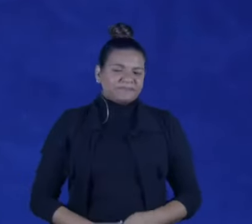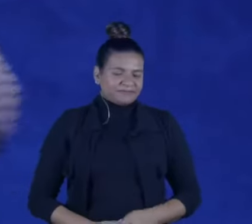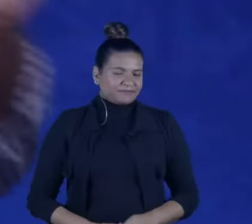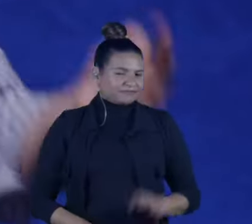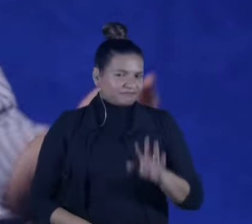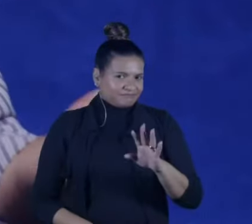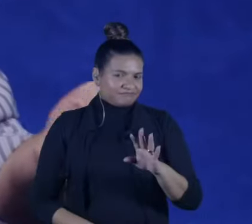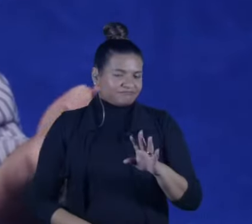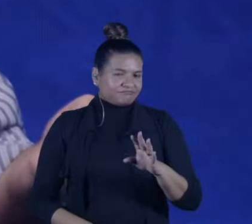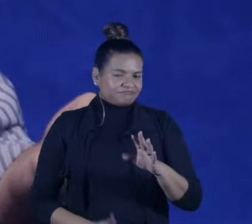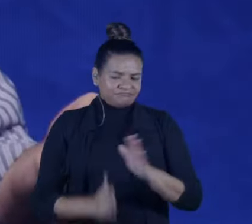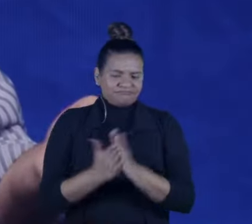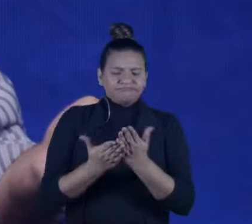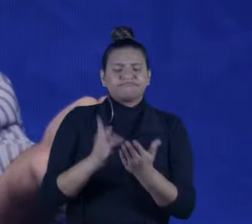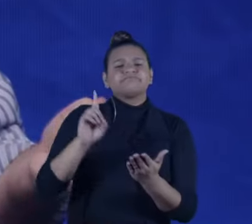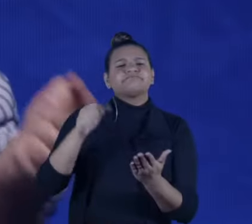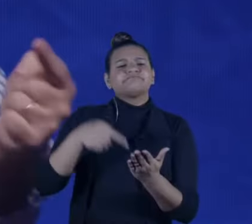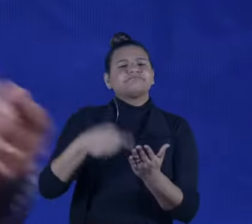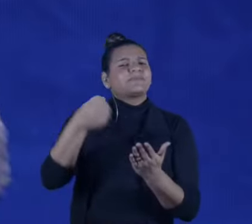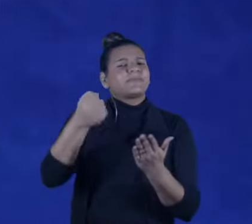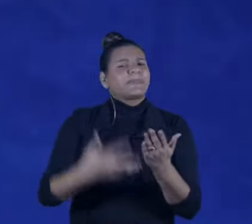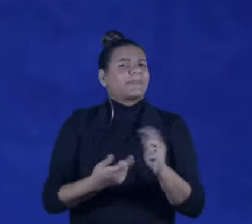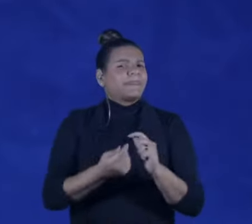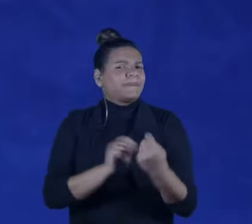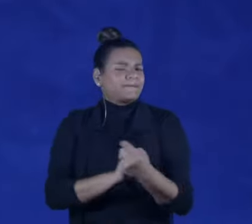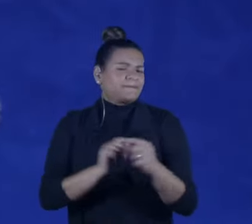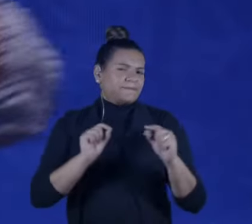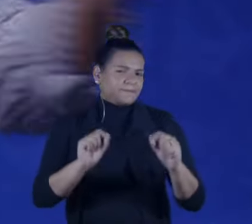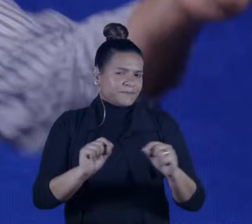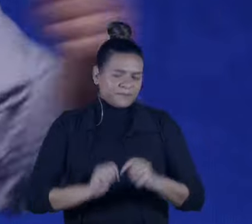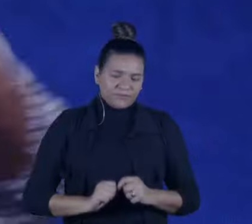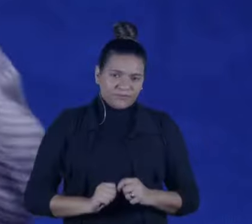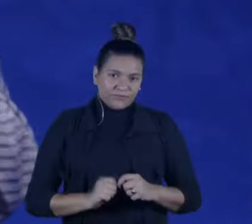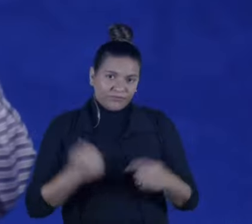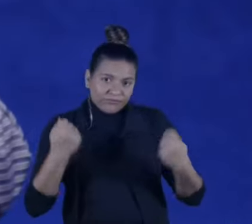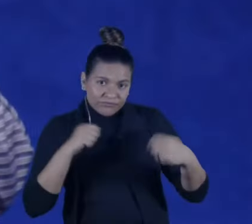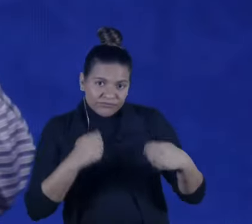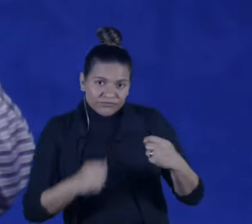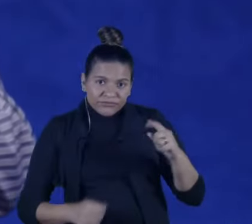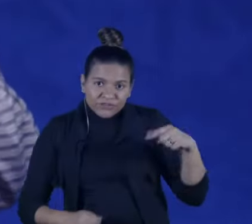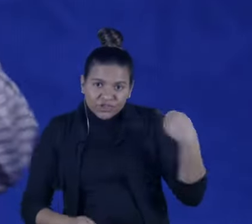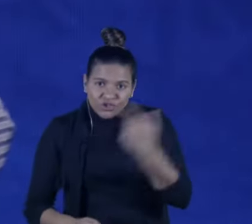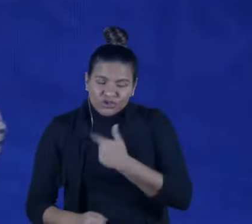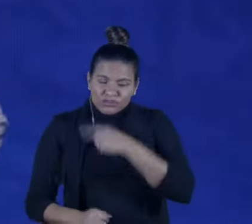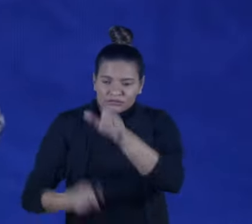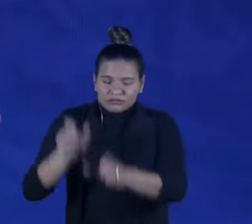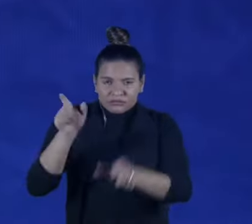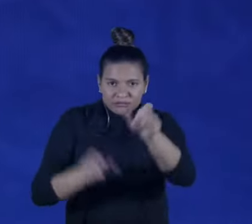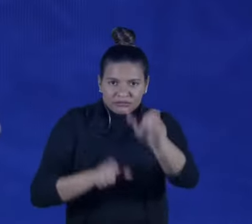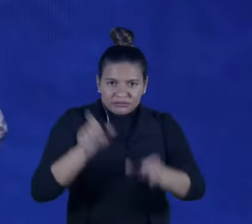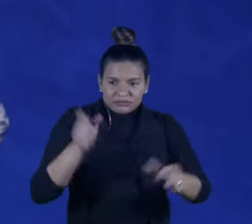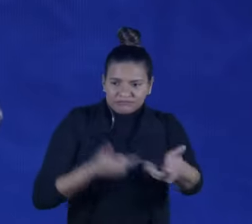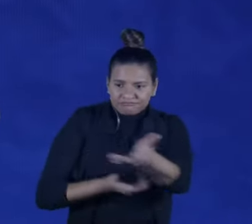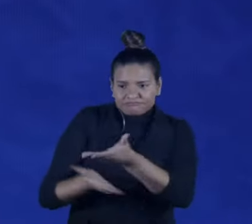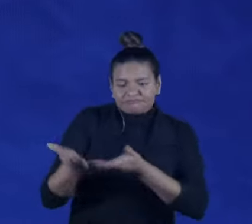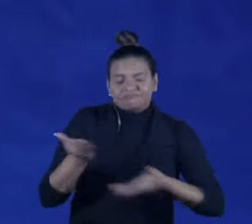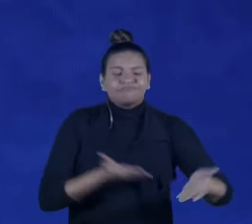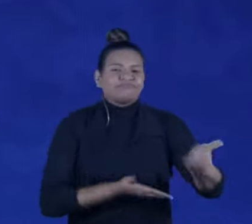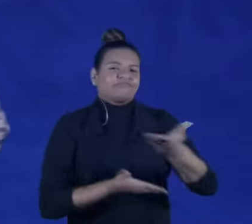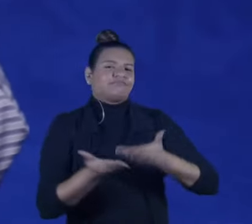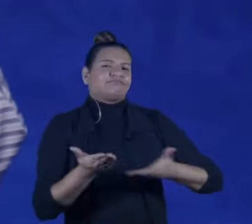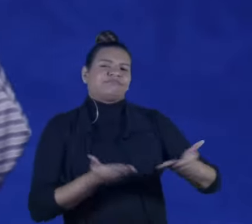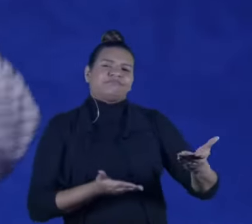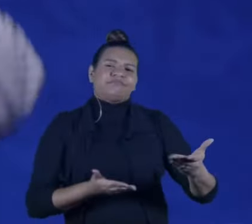considere um ao outro, tenha consideração pelos seus irmãos, pelas pessoas que estão com você por